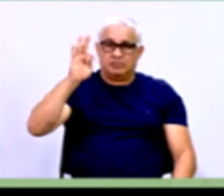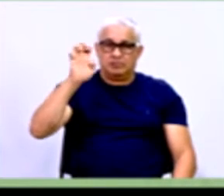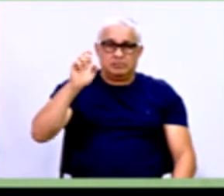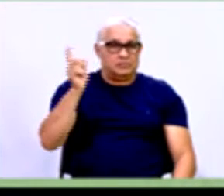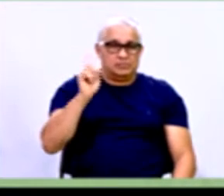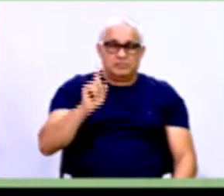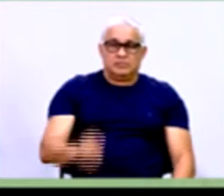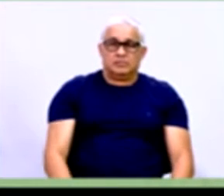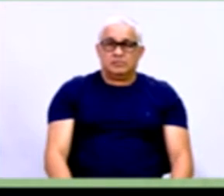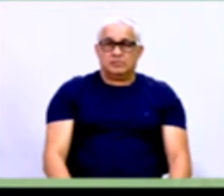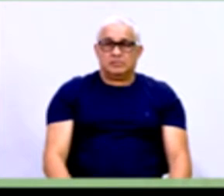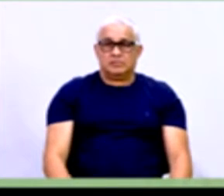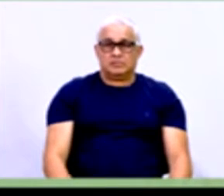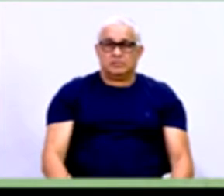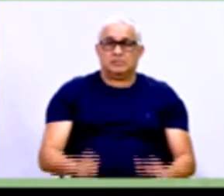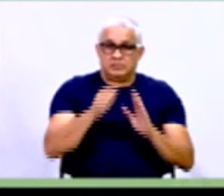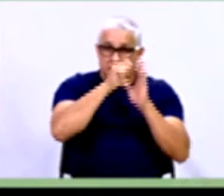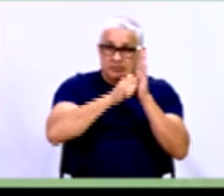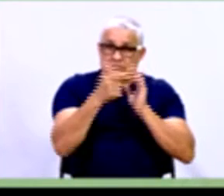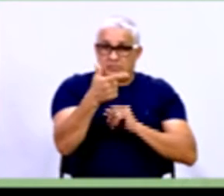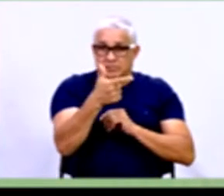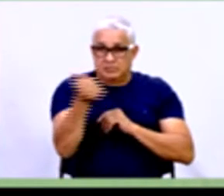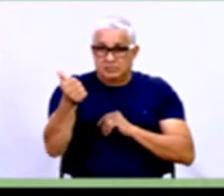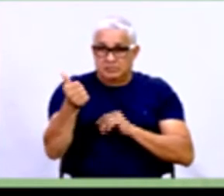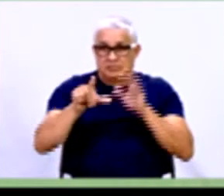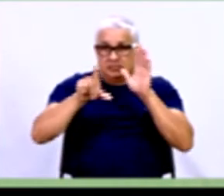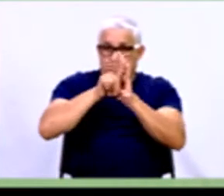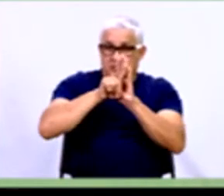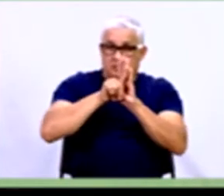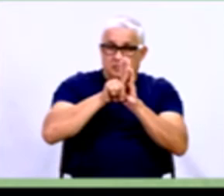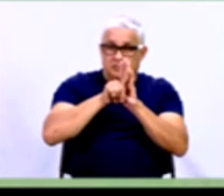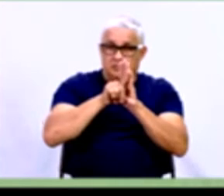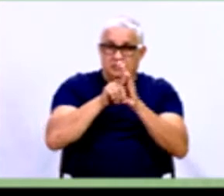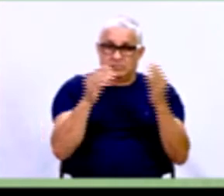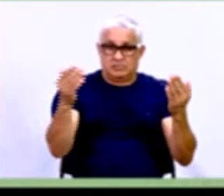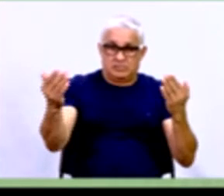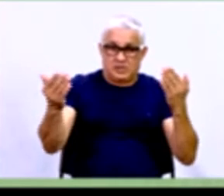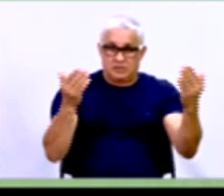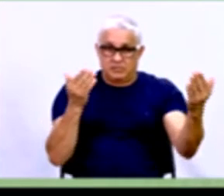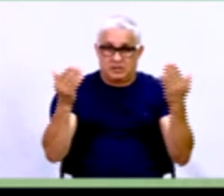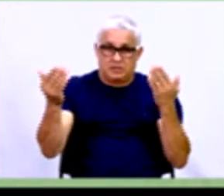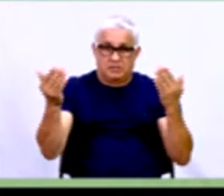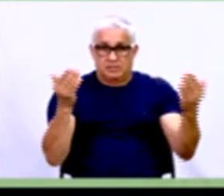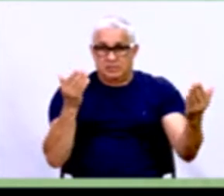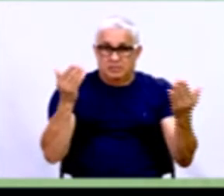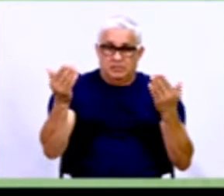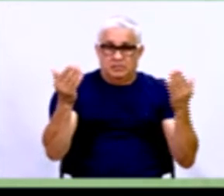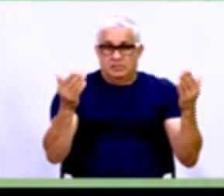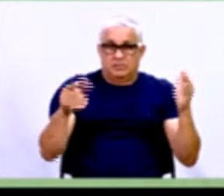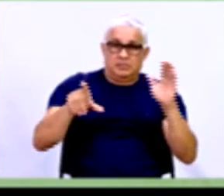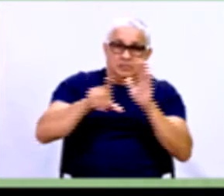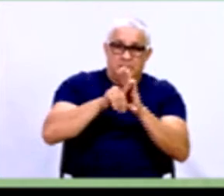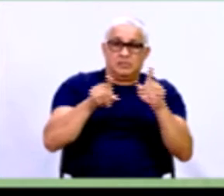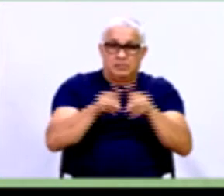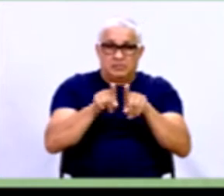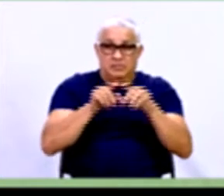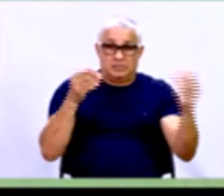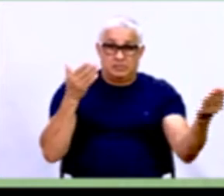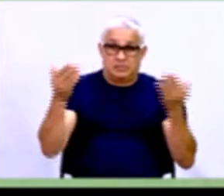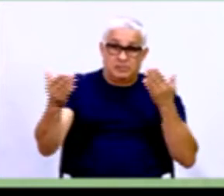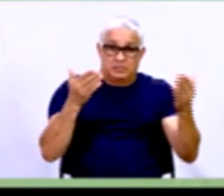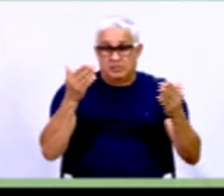pouquinho. No artigo 21 da lei, ele diz que equiparam-se também acidente de trabalho para efeito da lei, para efeito da análise